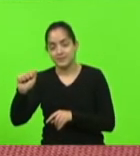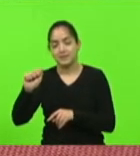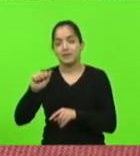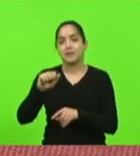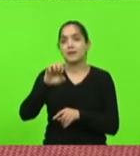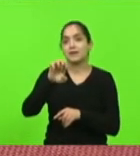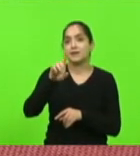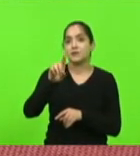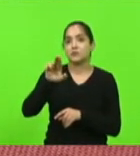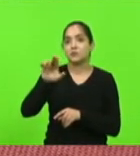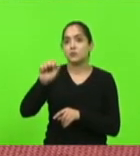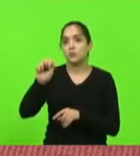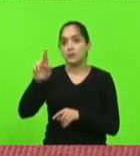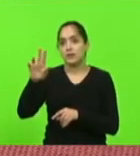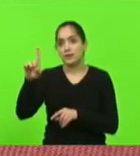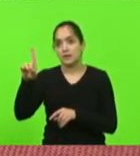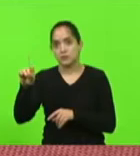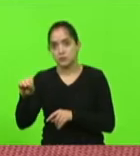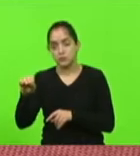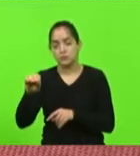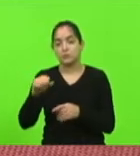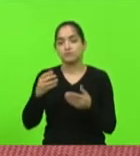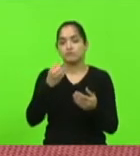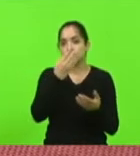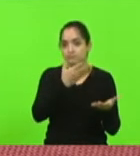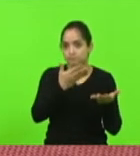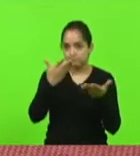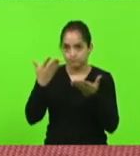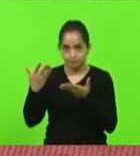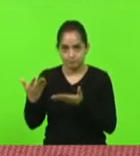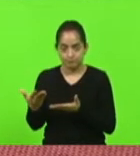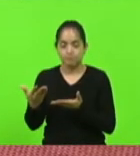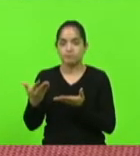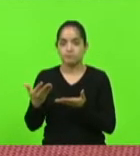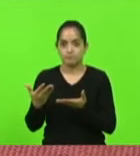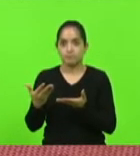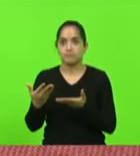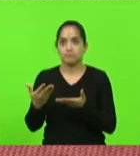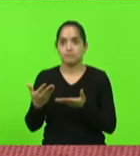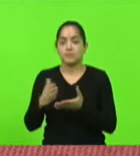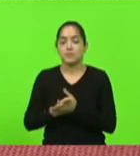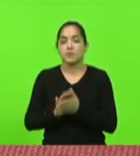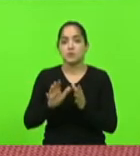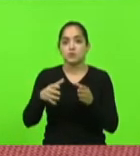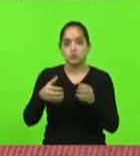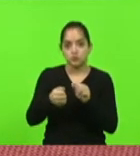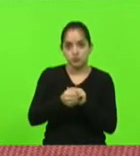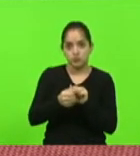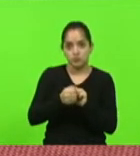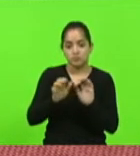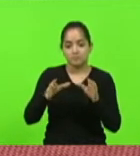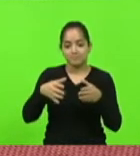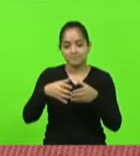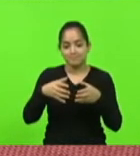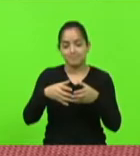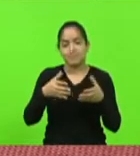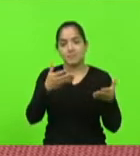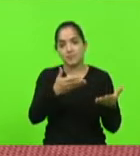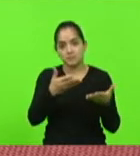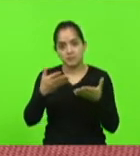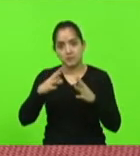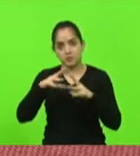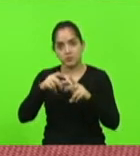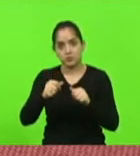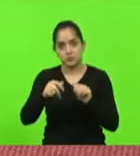Eduardo, o Jânio e o Carmelino. Sejam todos bem-vindos, acompanhados do Pedro e do Fábio, que essa casa é de todos